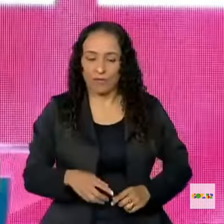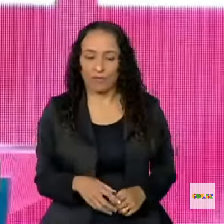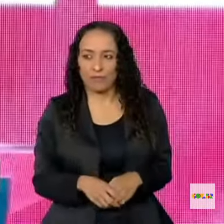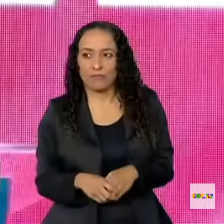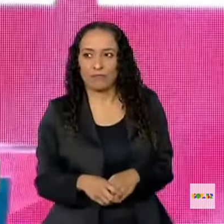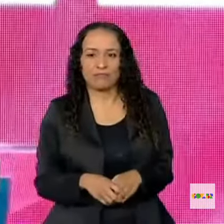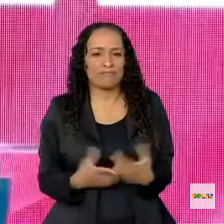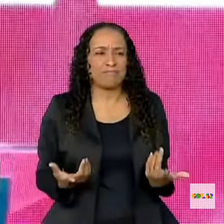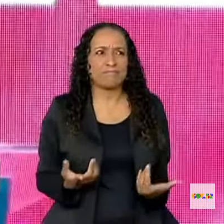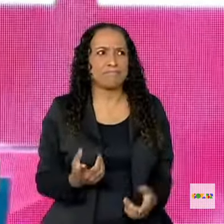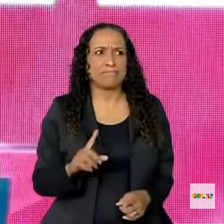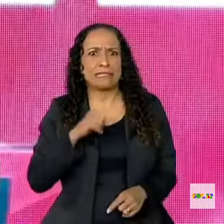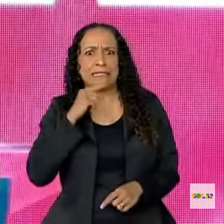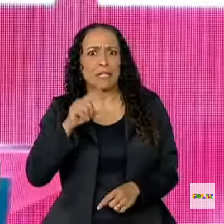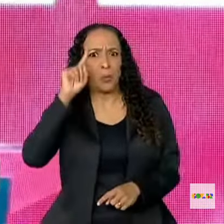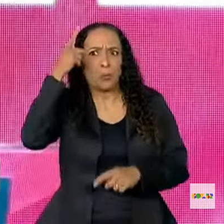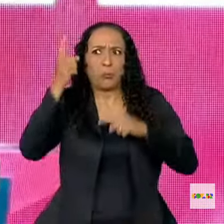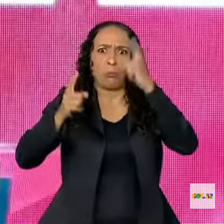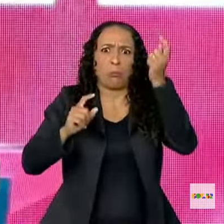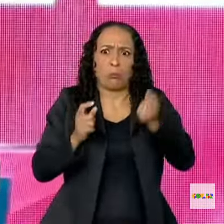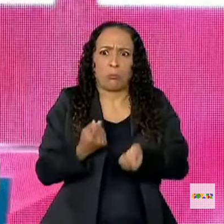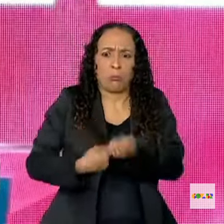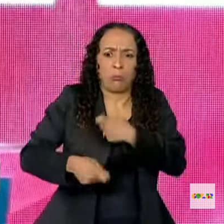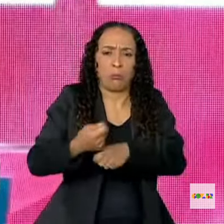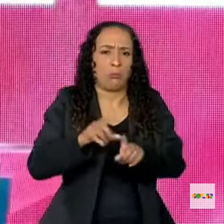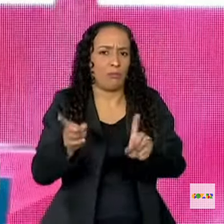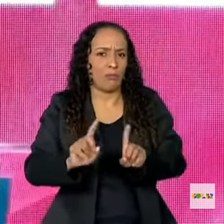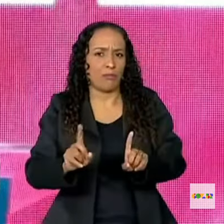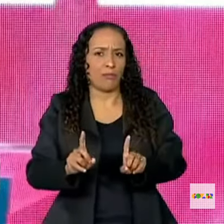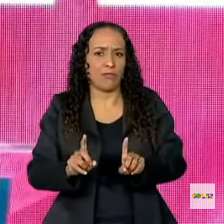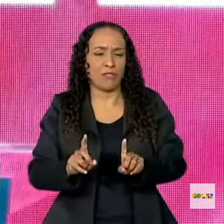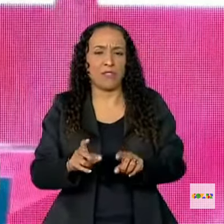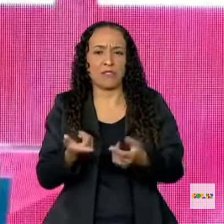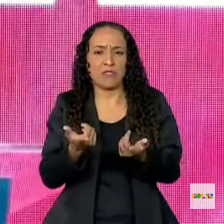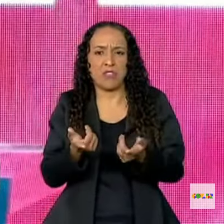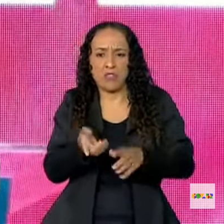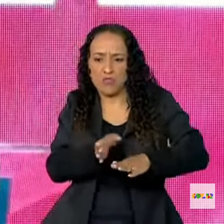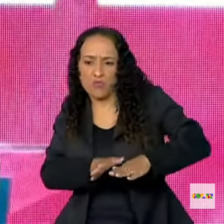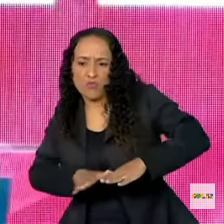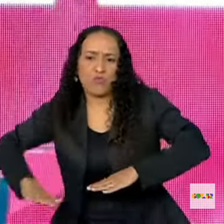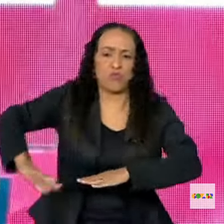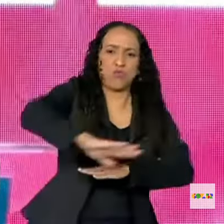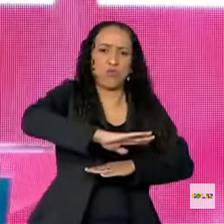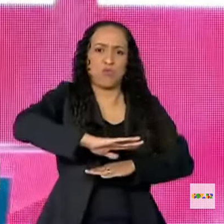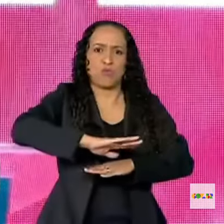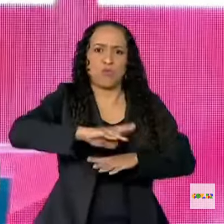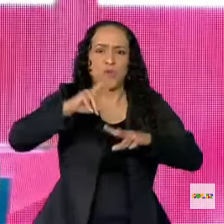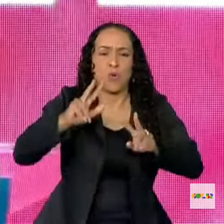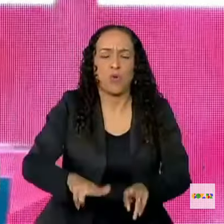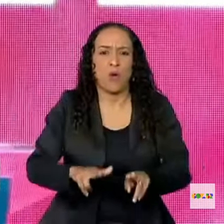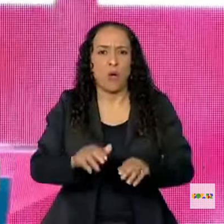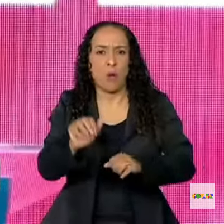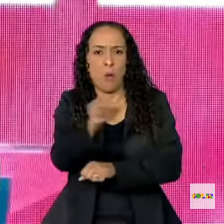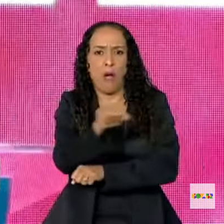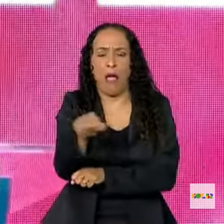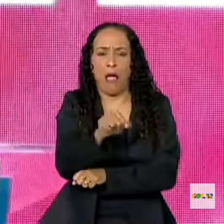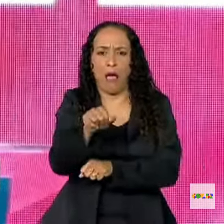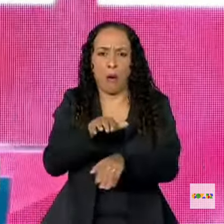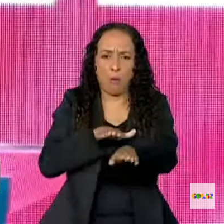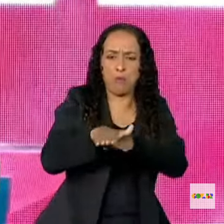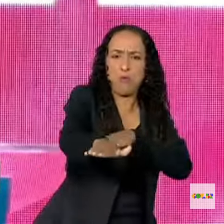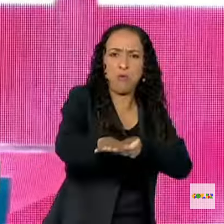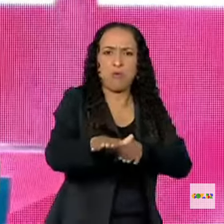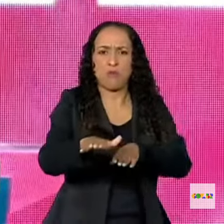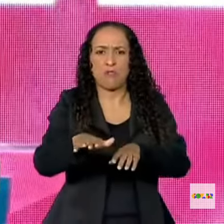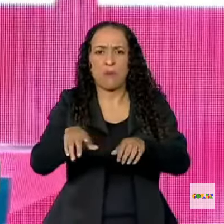não inventa a economia você não dá um cavalo de pau como se tivesse num carro numa Autopista num país do